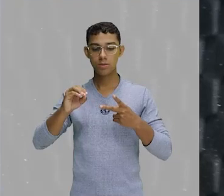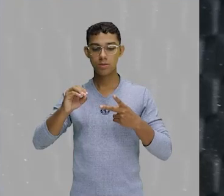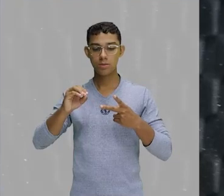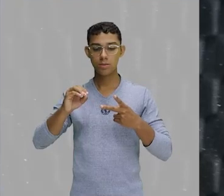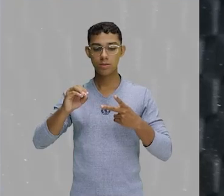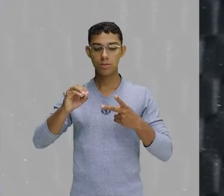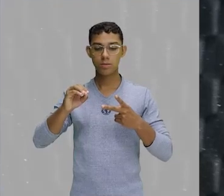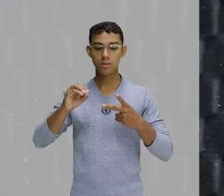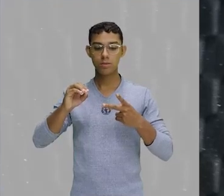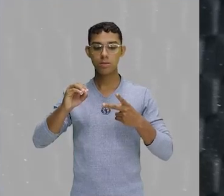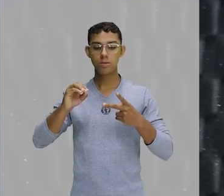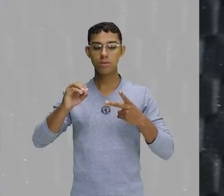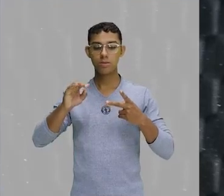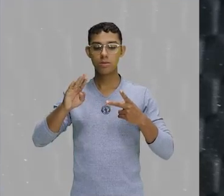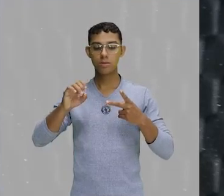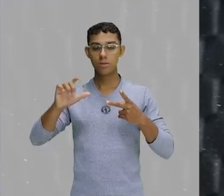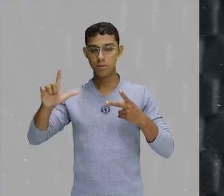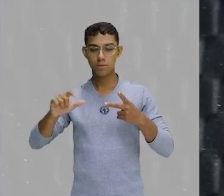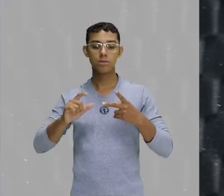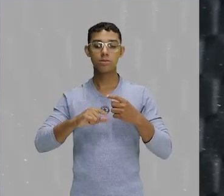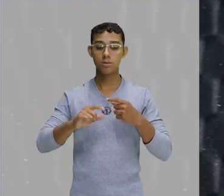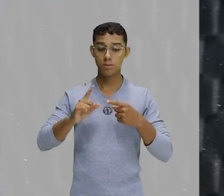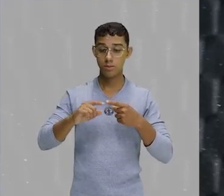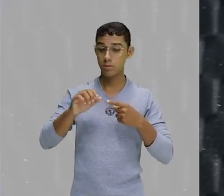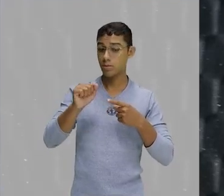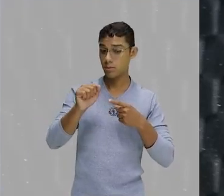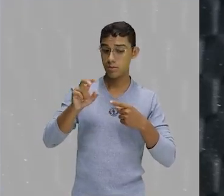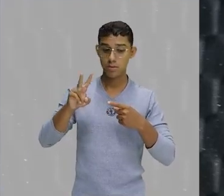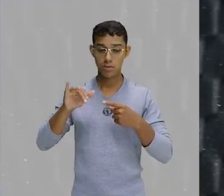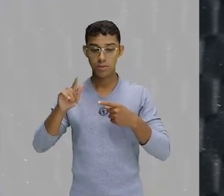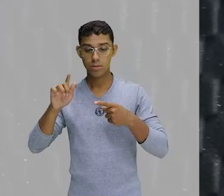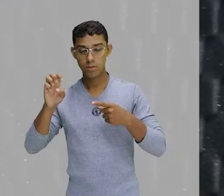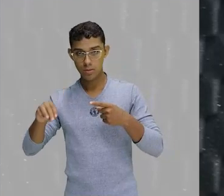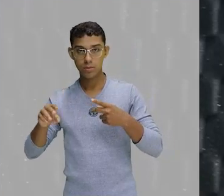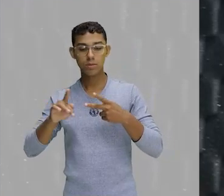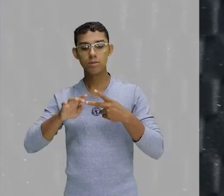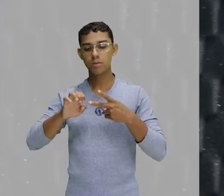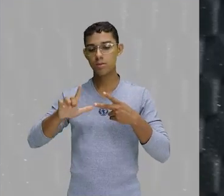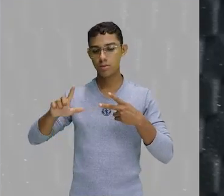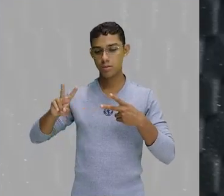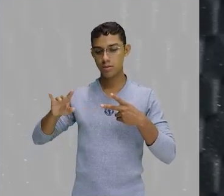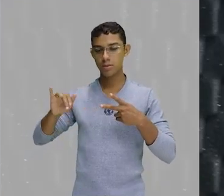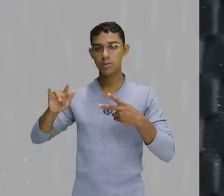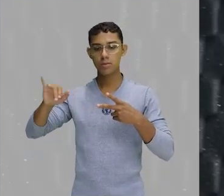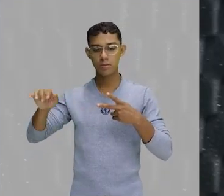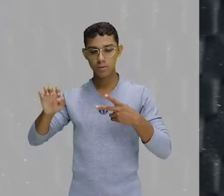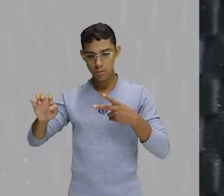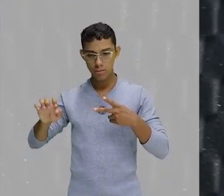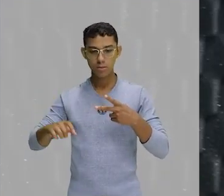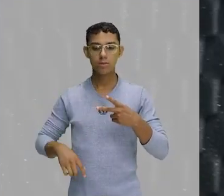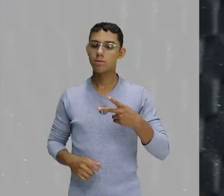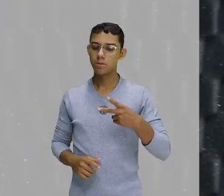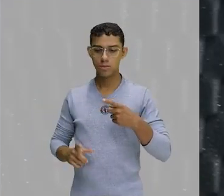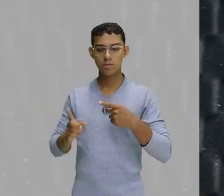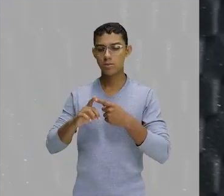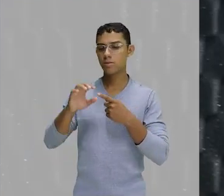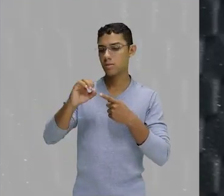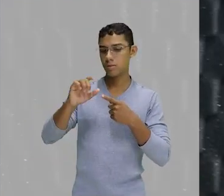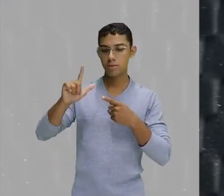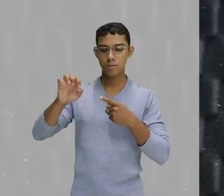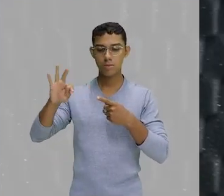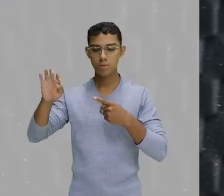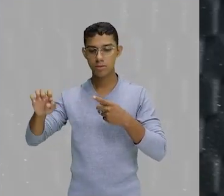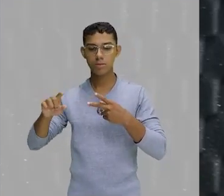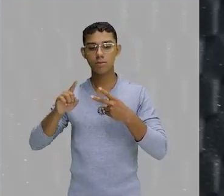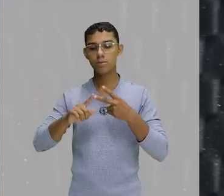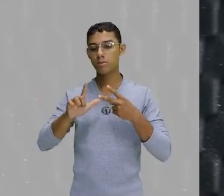viaje. O leite, la leche. Não é tão fácil como parece, né? Não é tão